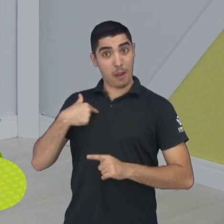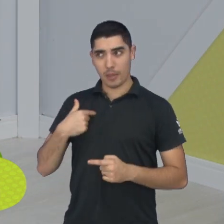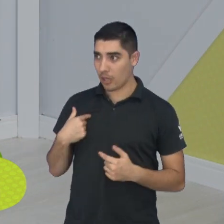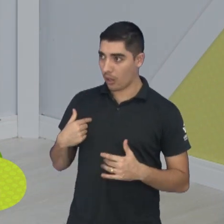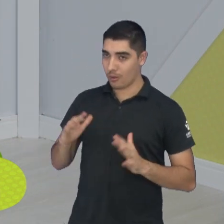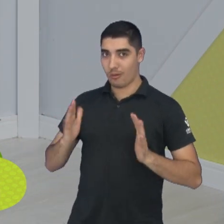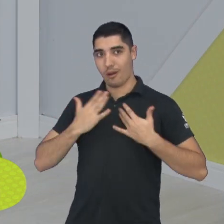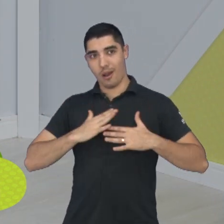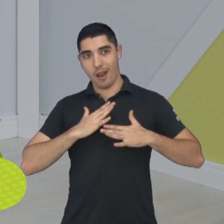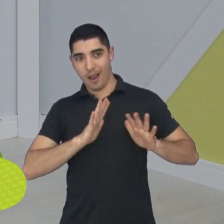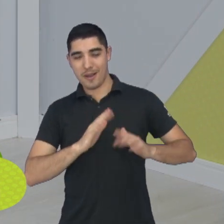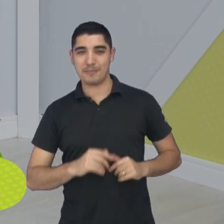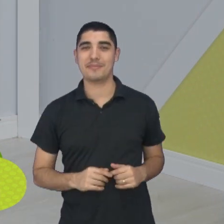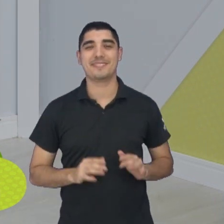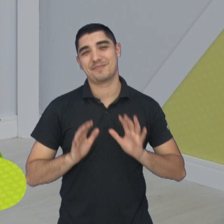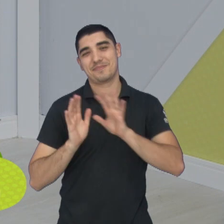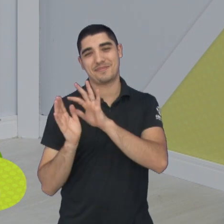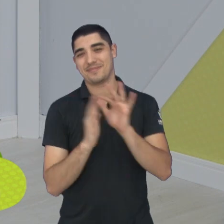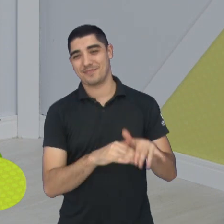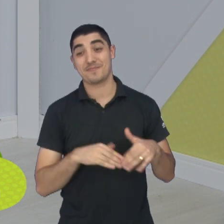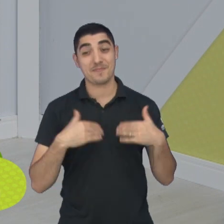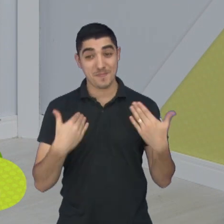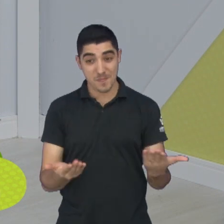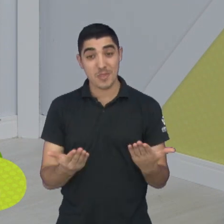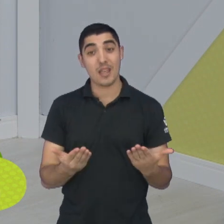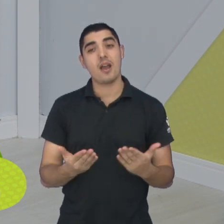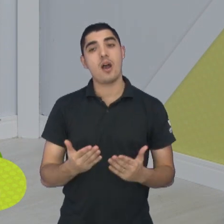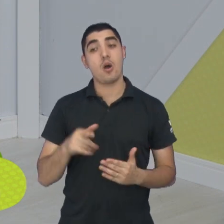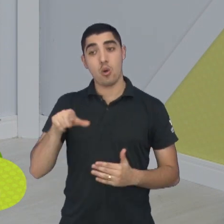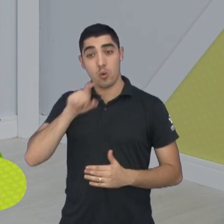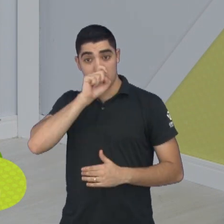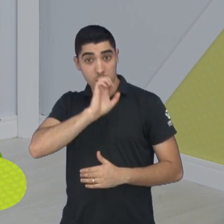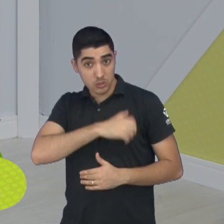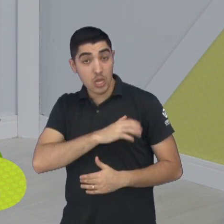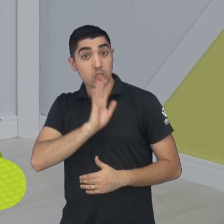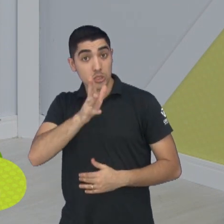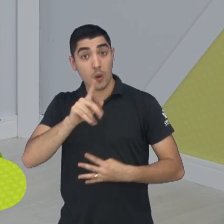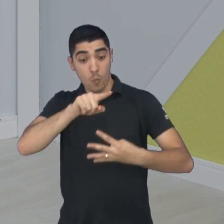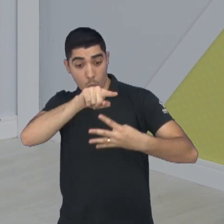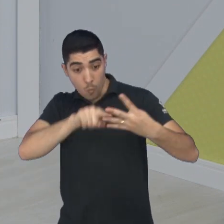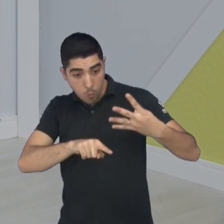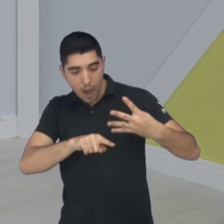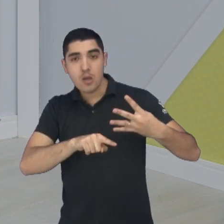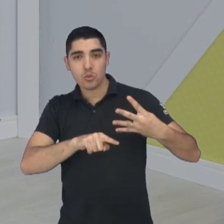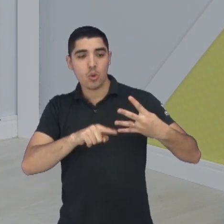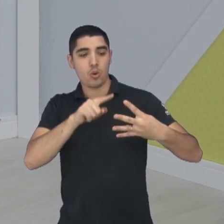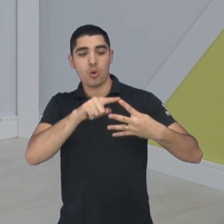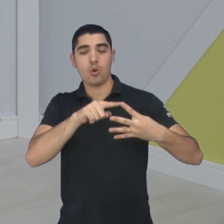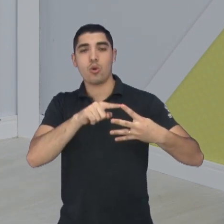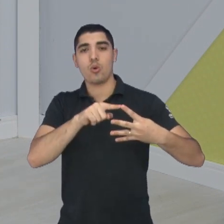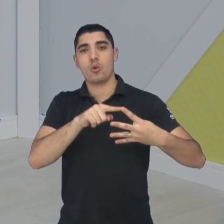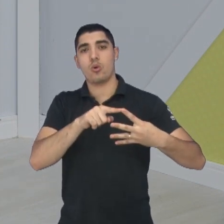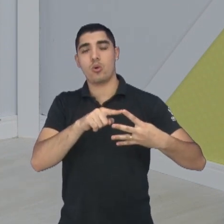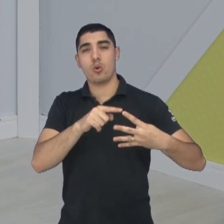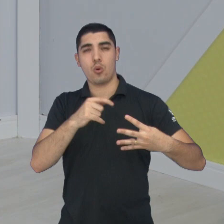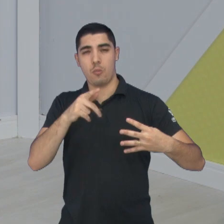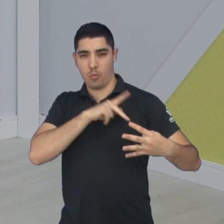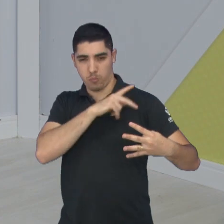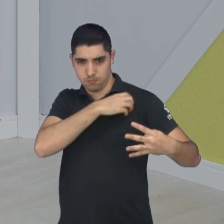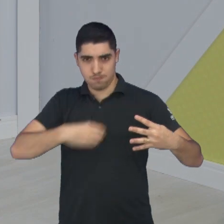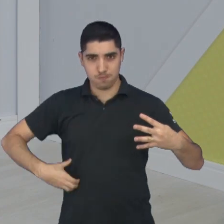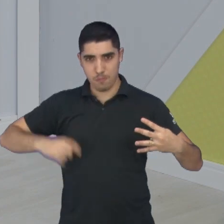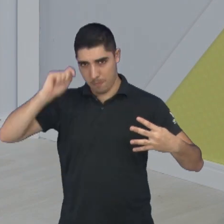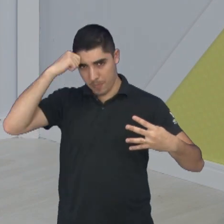era gente boa. Mas o detalhe é o seguinte, Bruno, o São José tá se preparando, já fez 4 jogos treinos, venceu o Sub-20 da Ponte Preta por